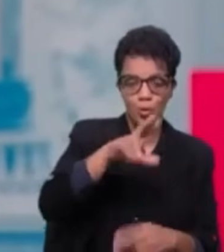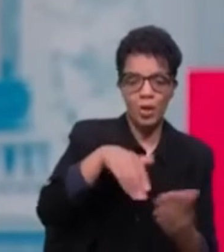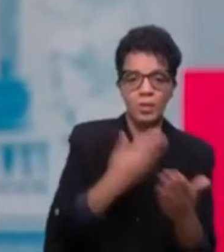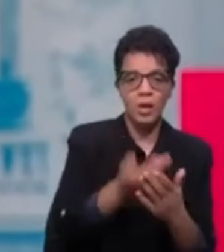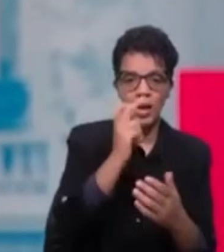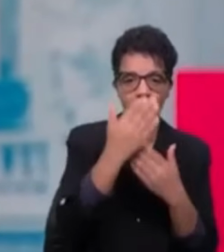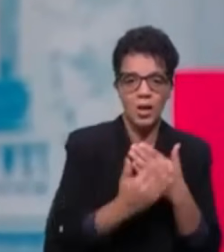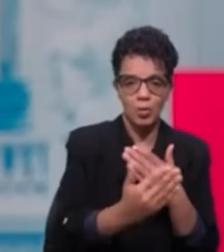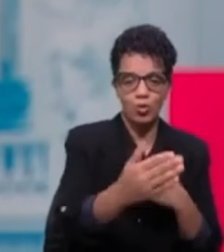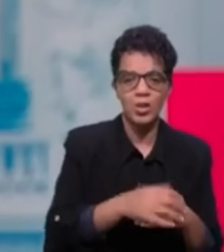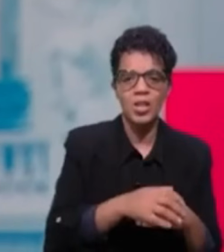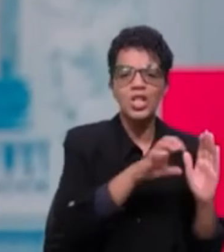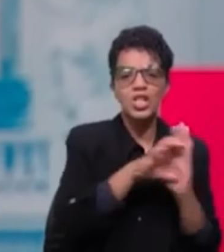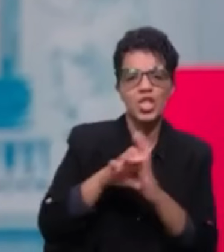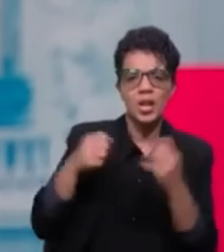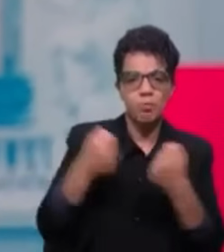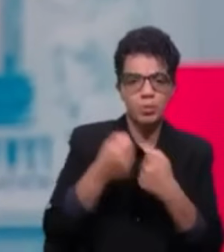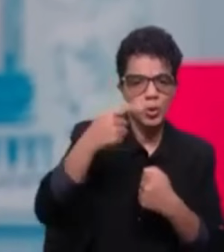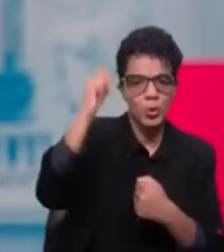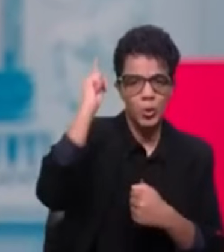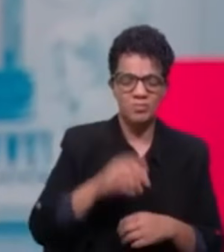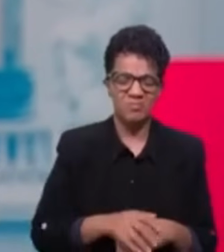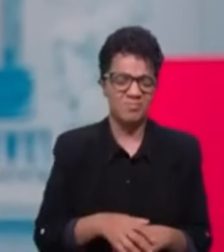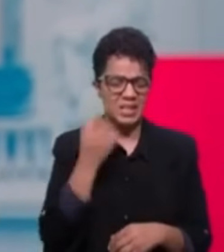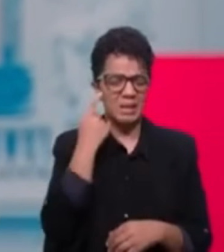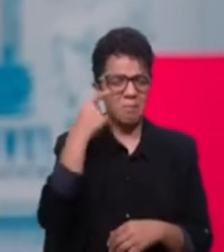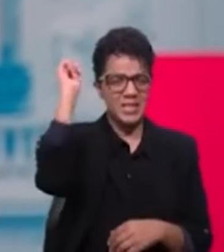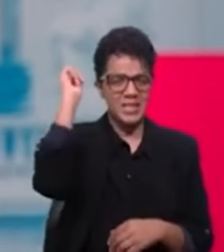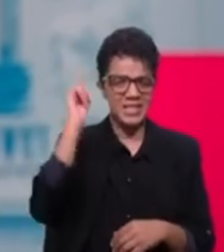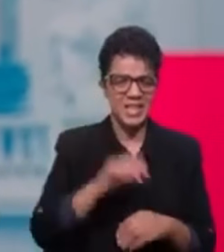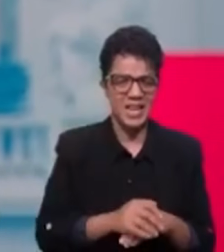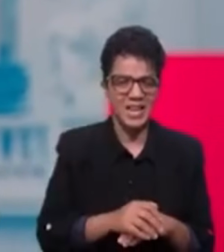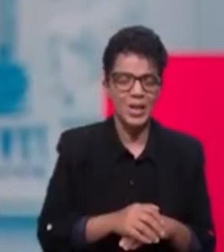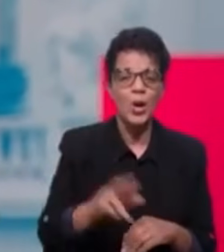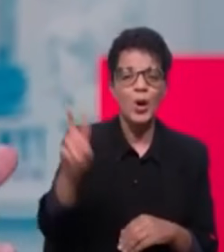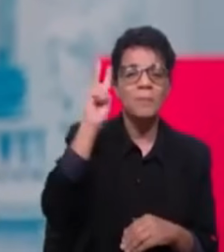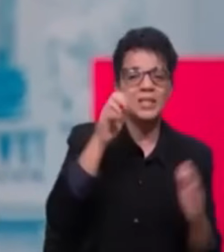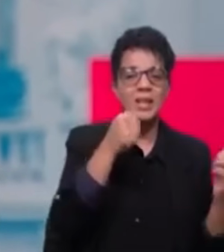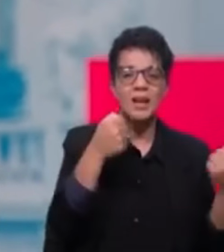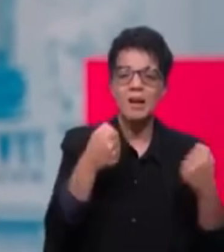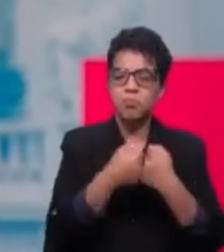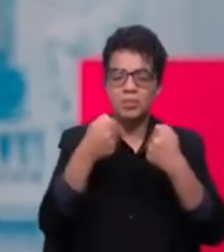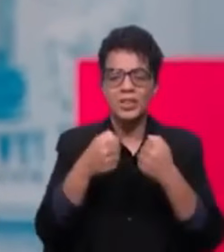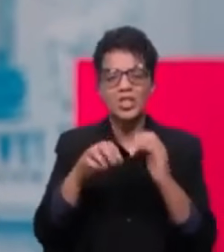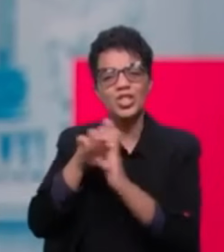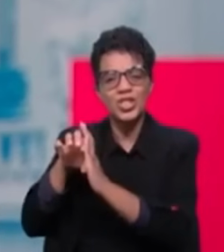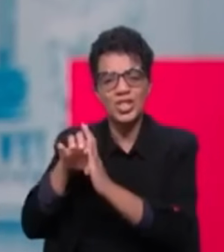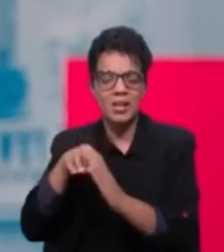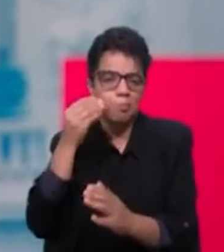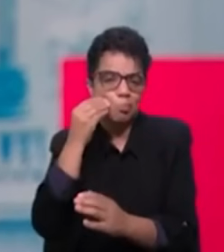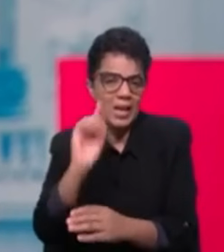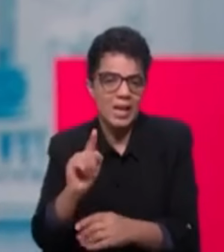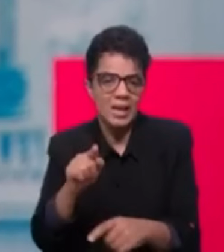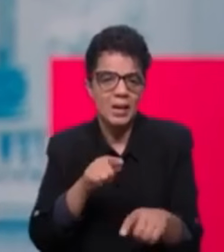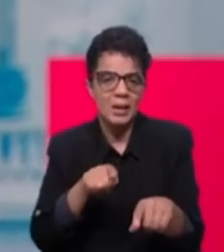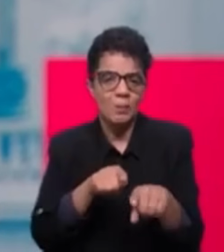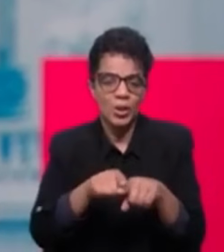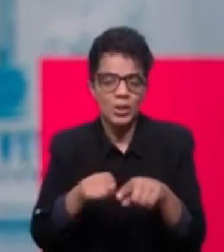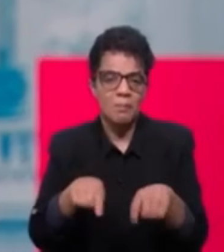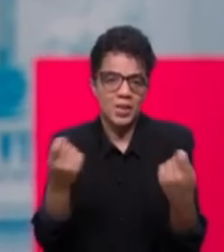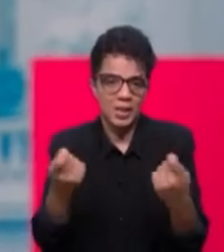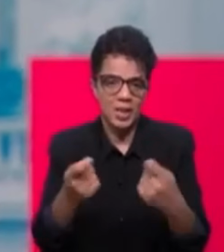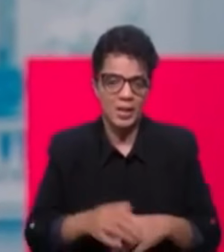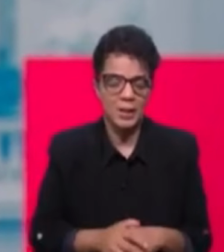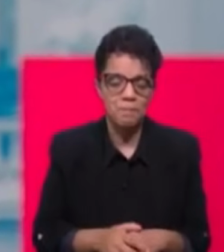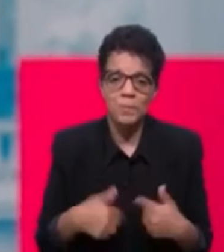próximos anos o seega não é o seu adversário não de maneira nenhuma o PSD é o adversário do chega Mas isso faz parte da dinâmica política ou partidária eu não